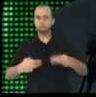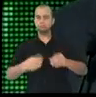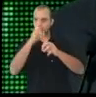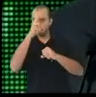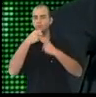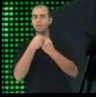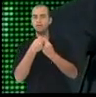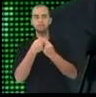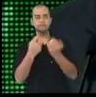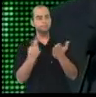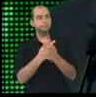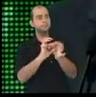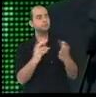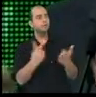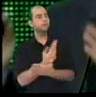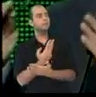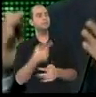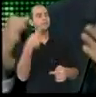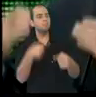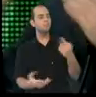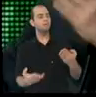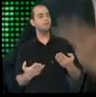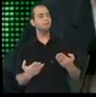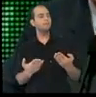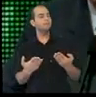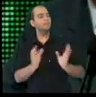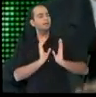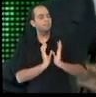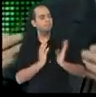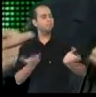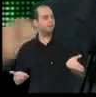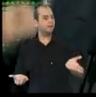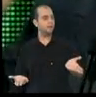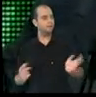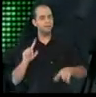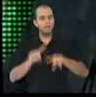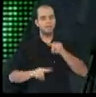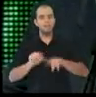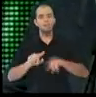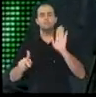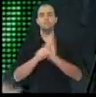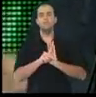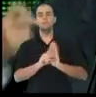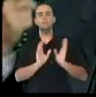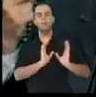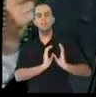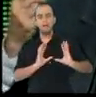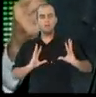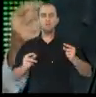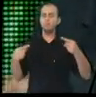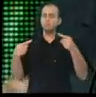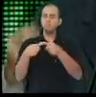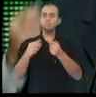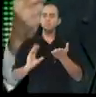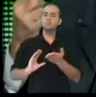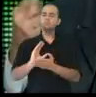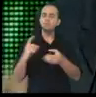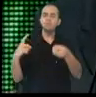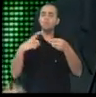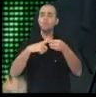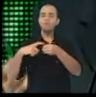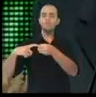isso acontecesse. Cortaram equipamentos para as APAES, todo tipo de convênio vem sendo cortado, vem